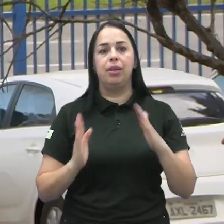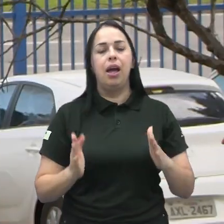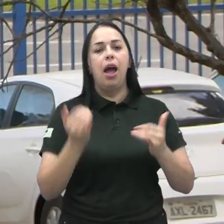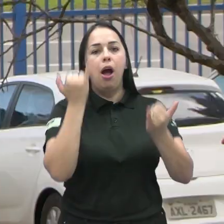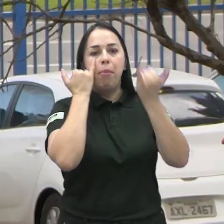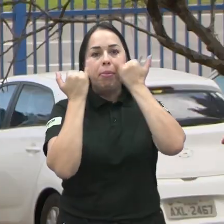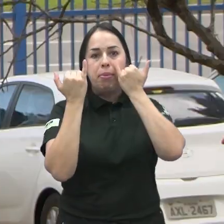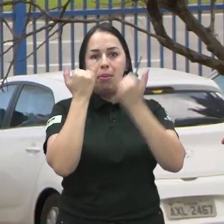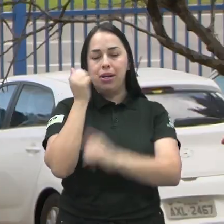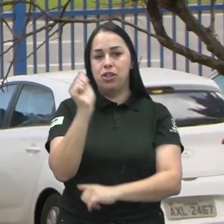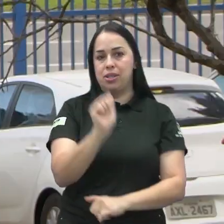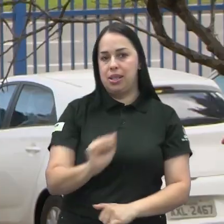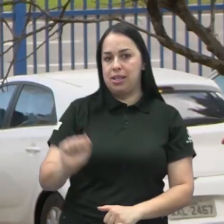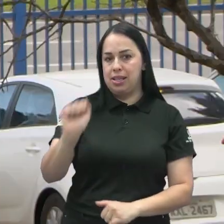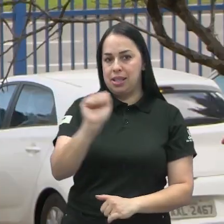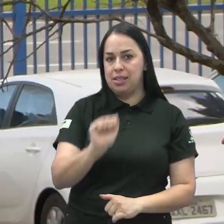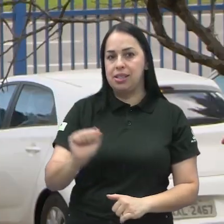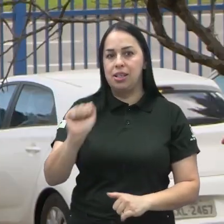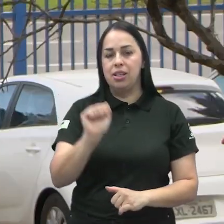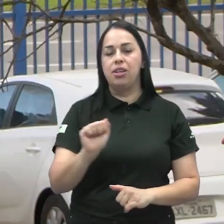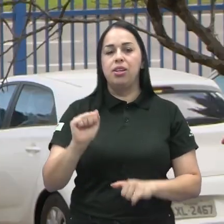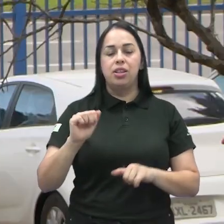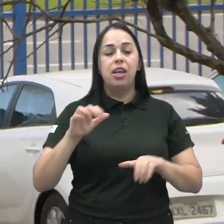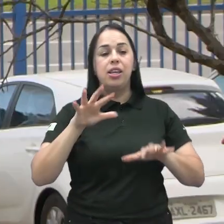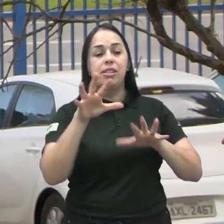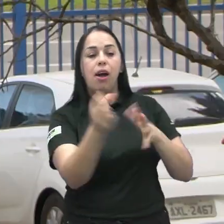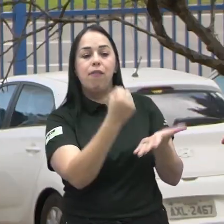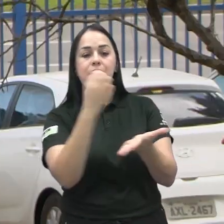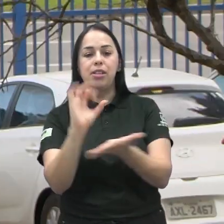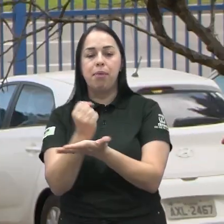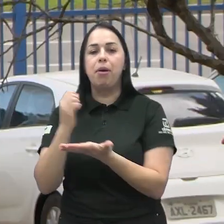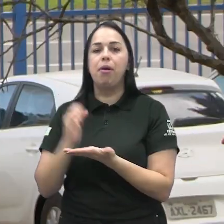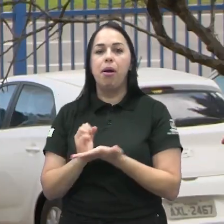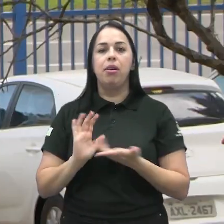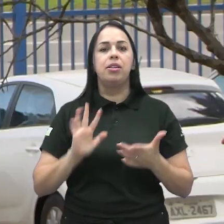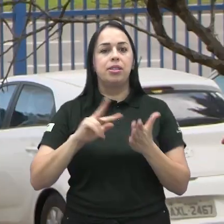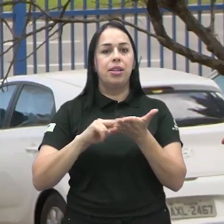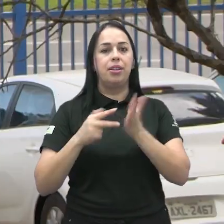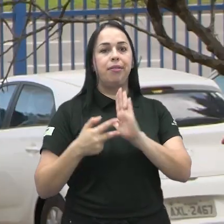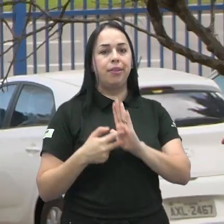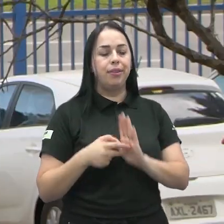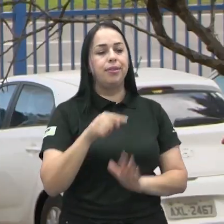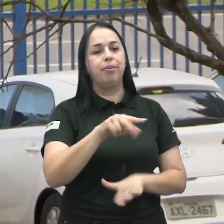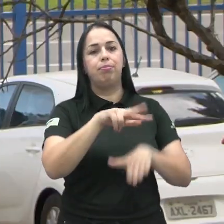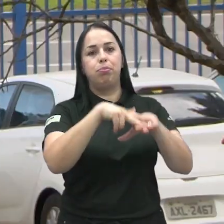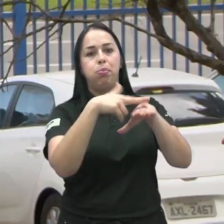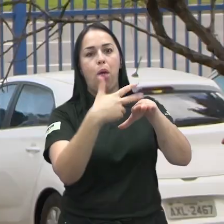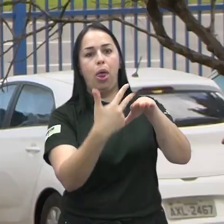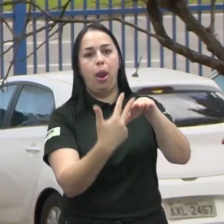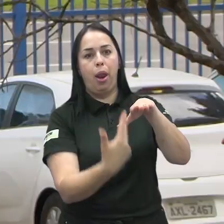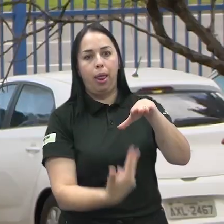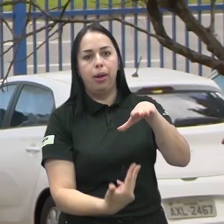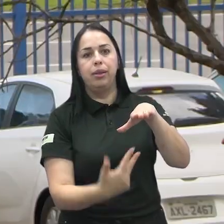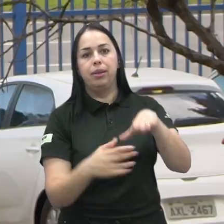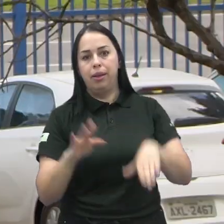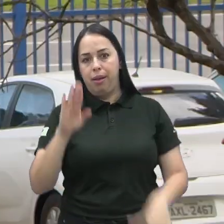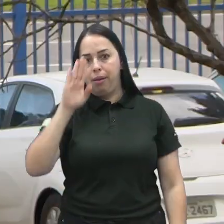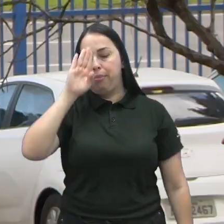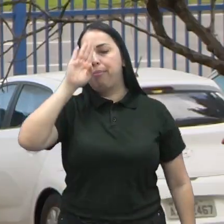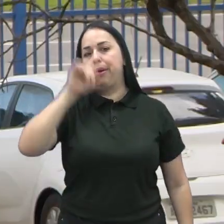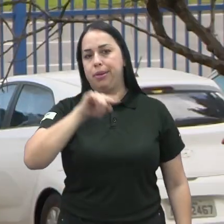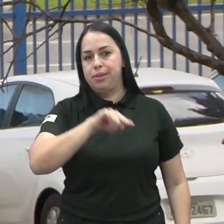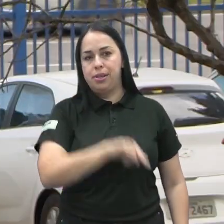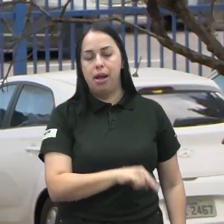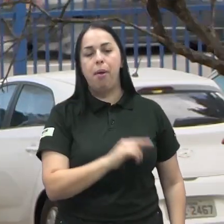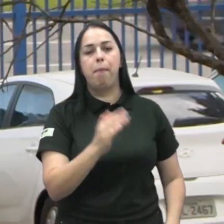da Sobrasa, a Sociedade Brasileira de Salvamento Aquático, mostram que o afogamento continua como uma das principais causas